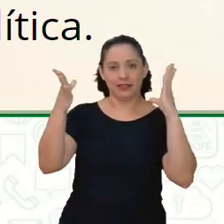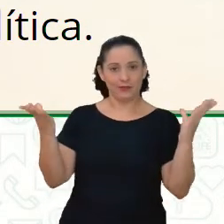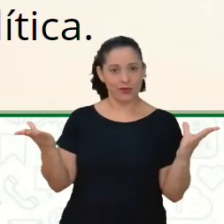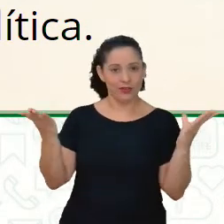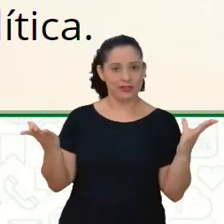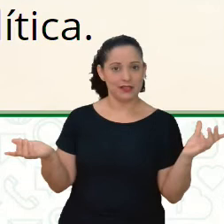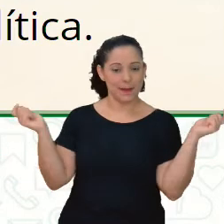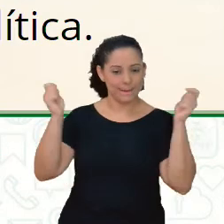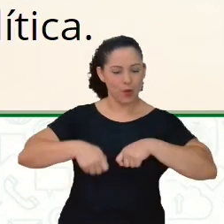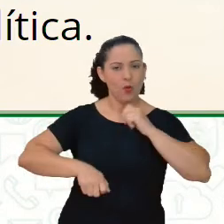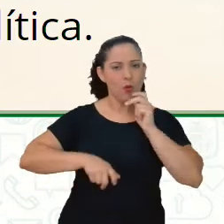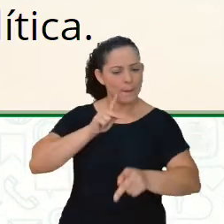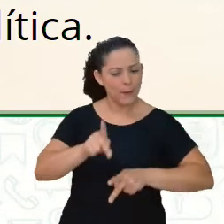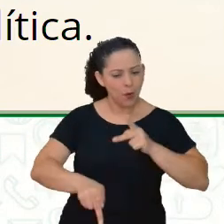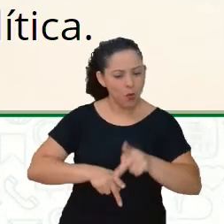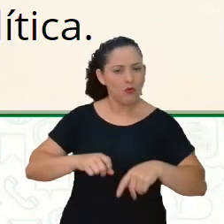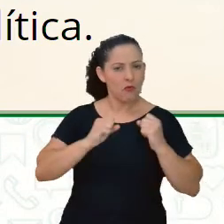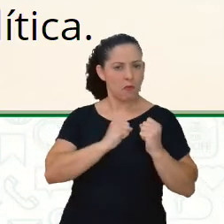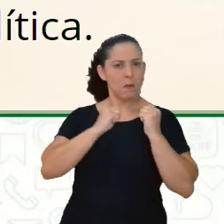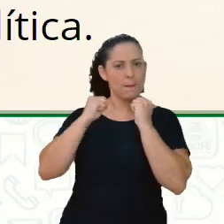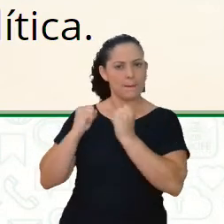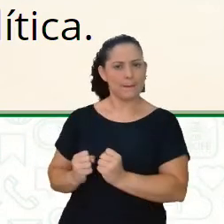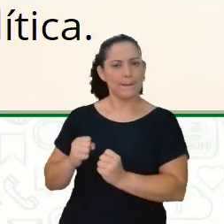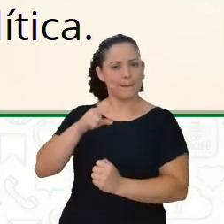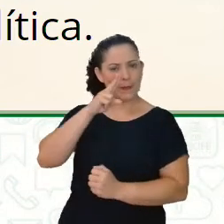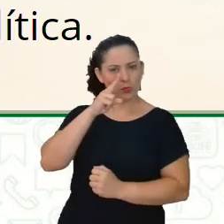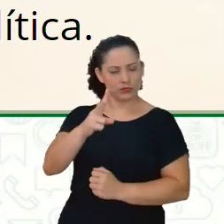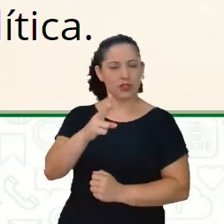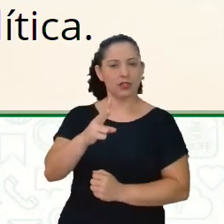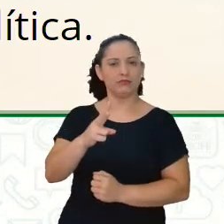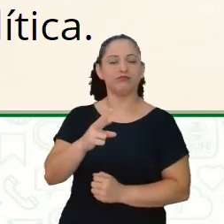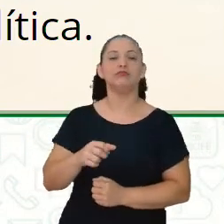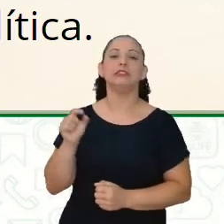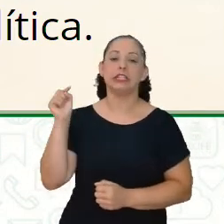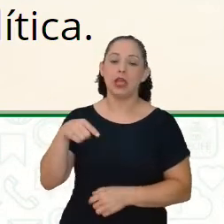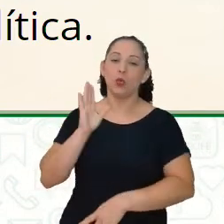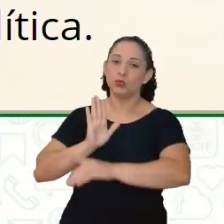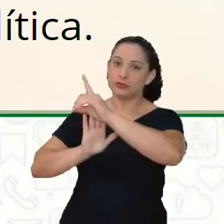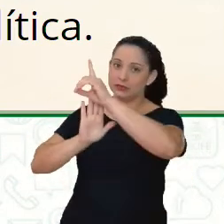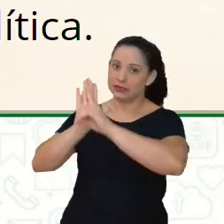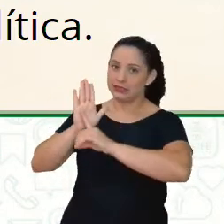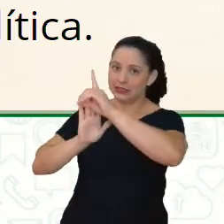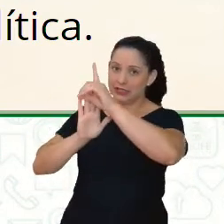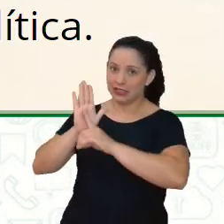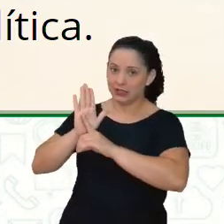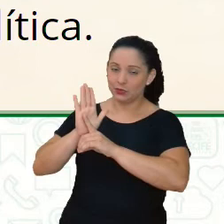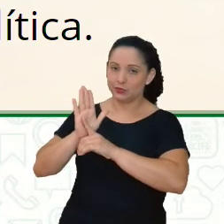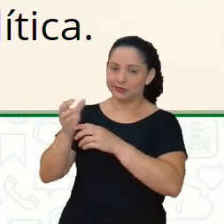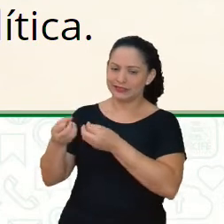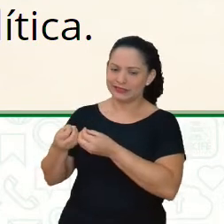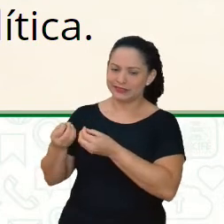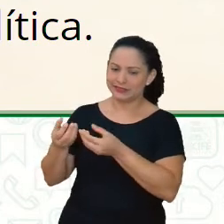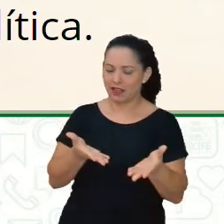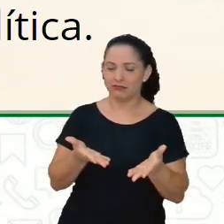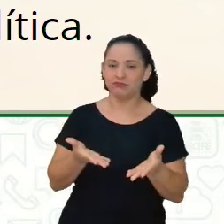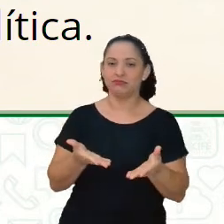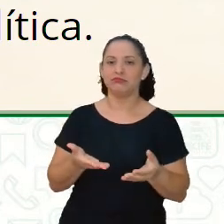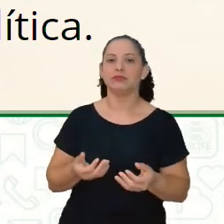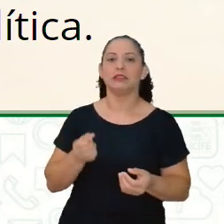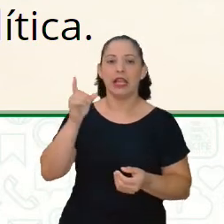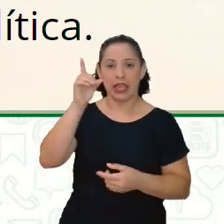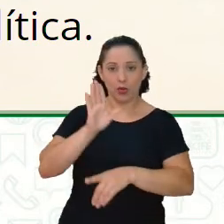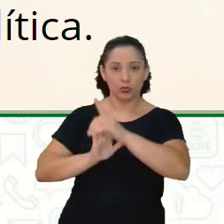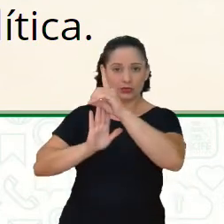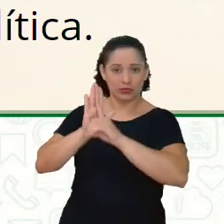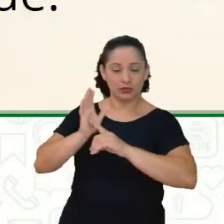o poder do povo, tá? É você resguardar esse direito à participação política